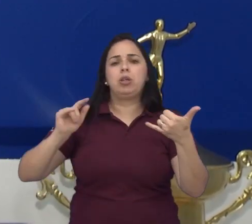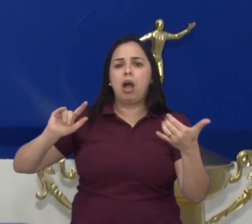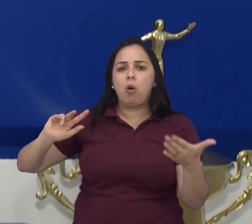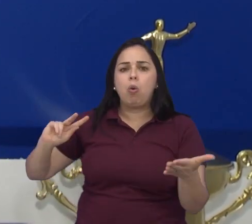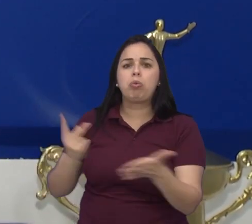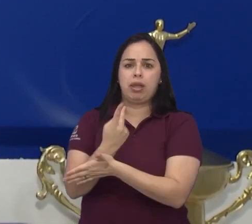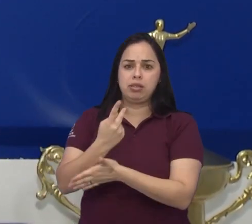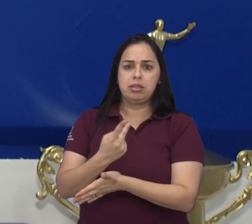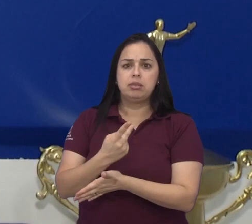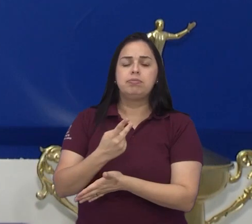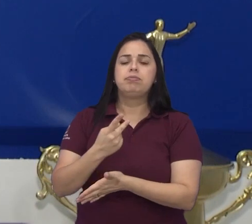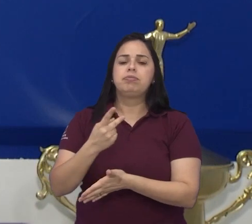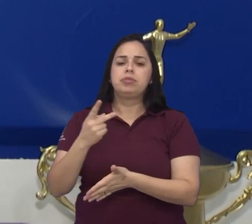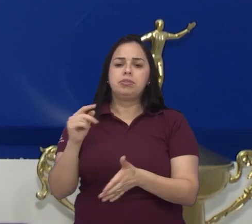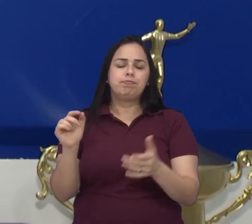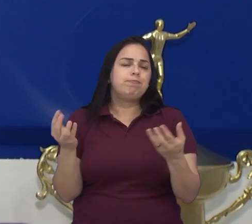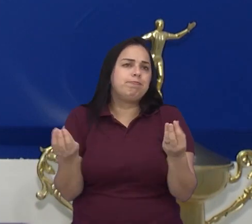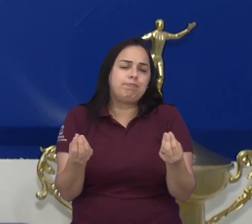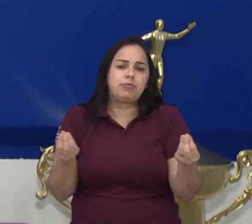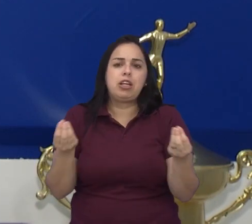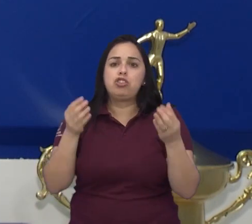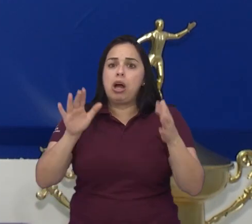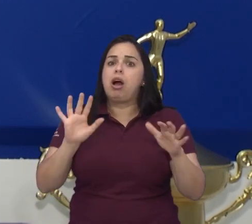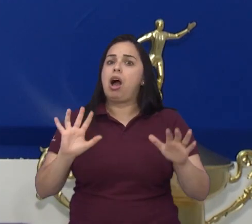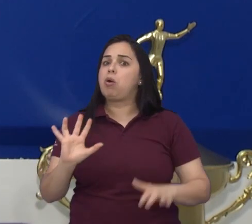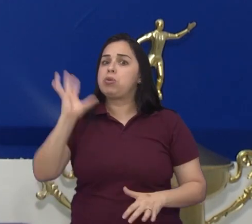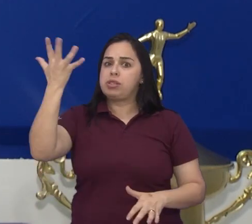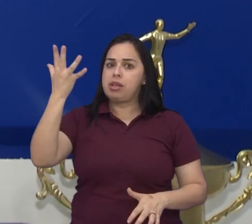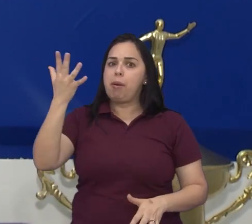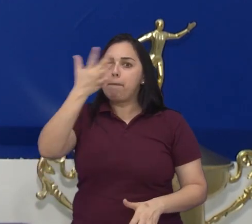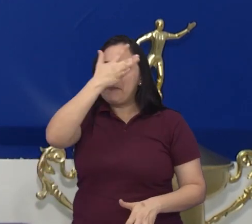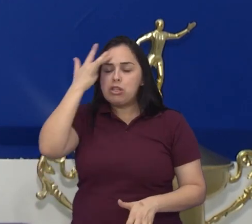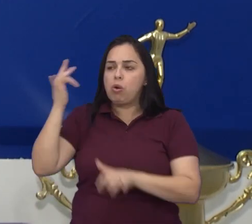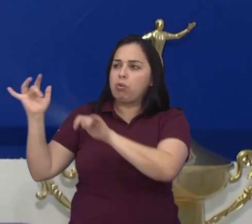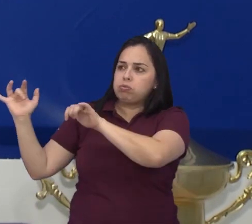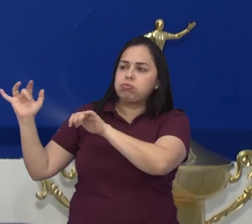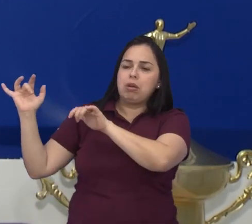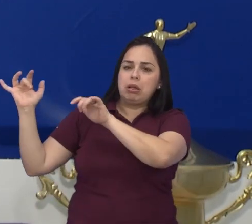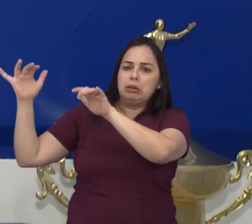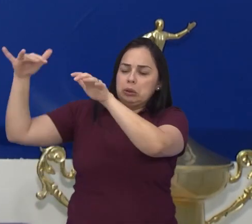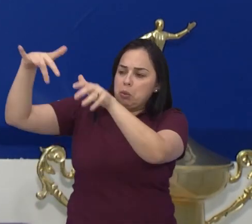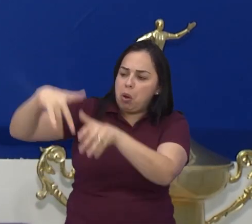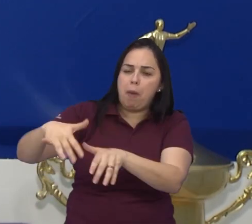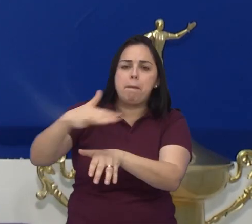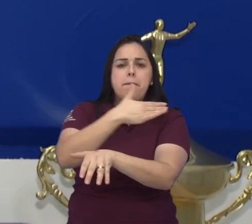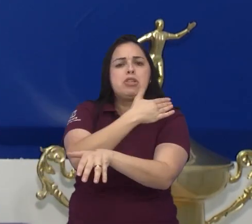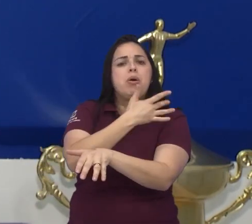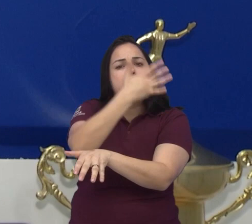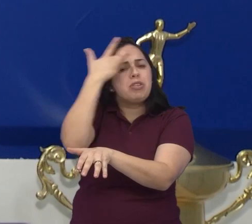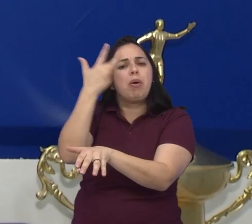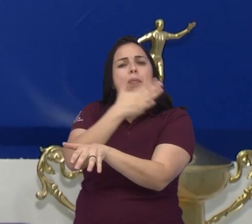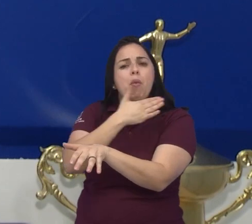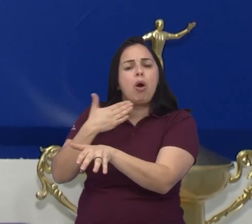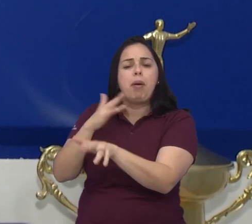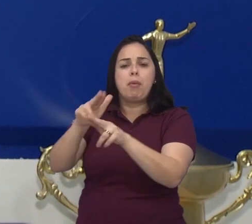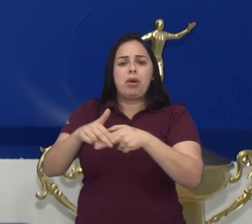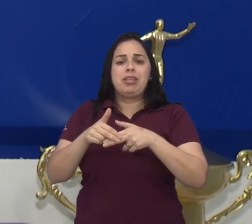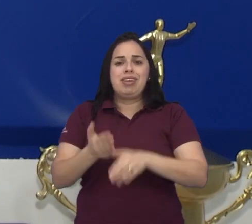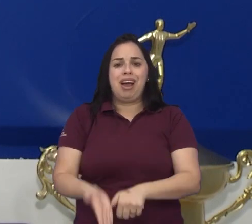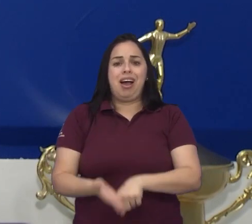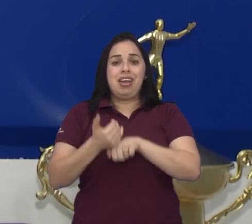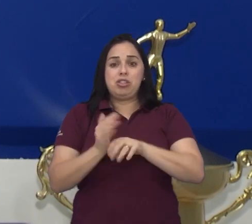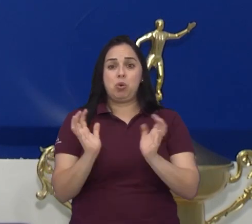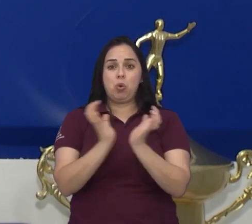de acidentes que houve até mortes. Então, eu acho que precisamos ter uma equipe preparada para